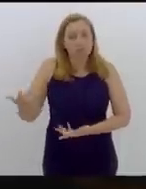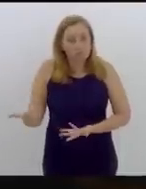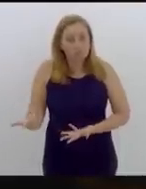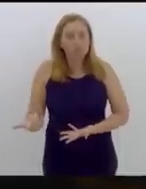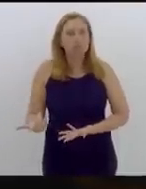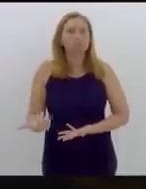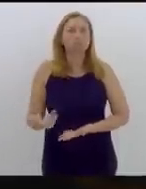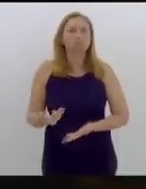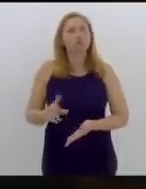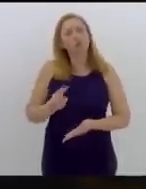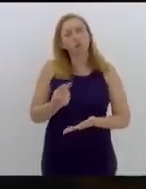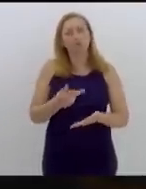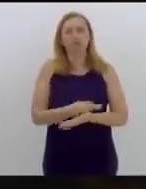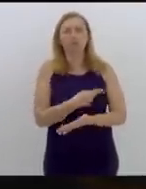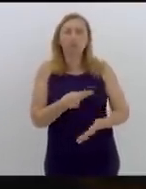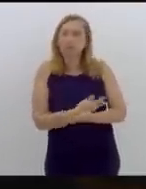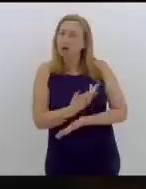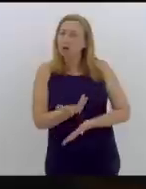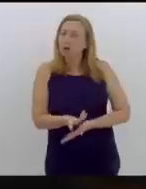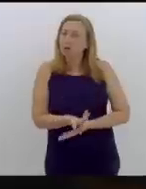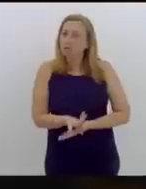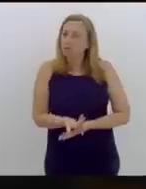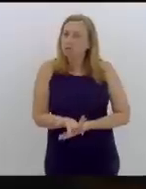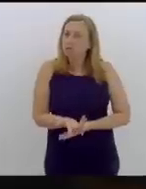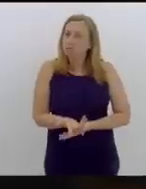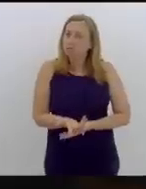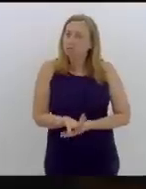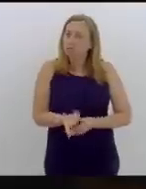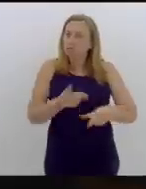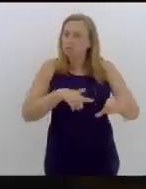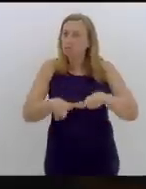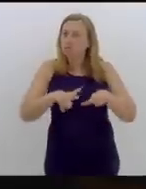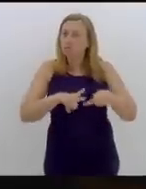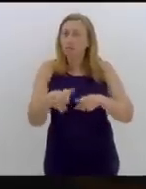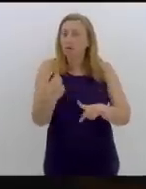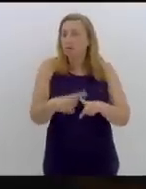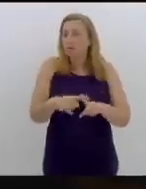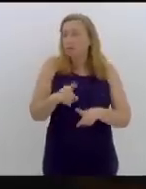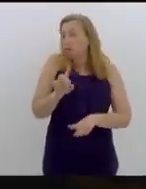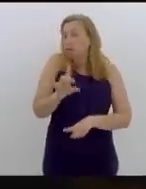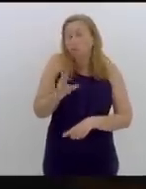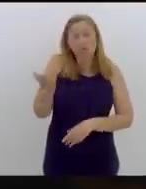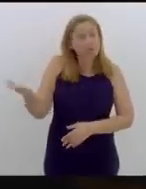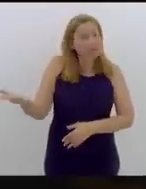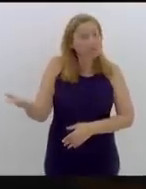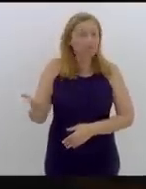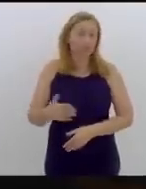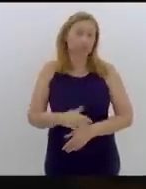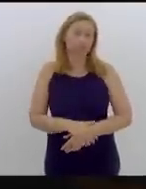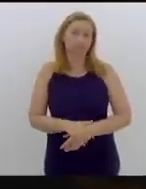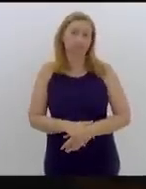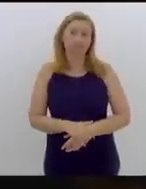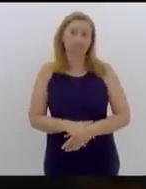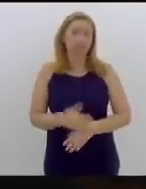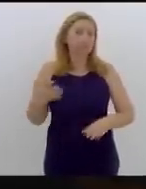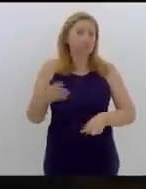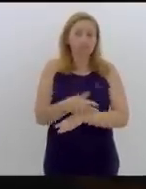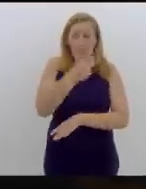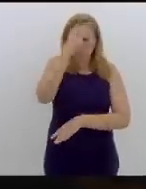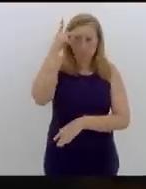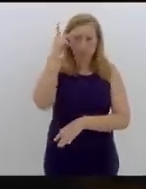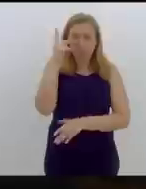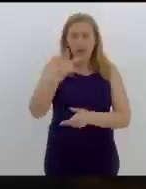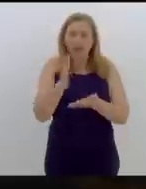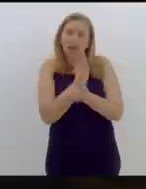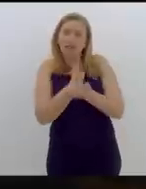errarem a cometerem um erro de operação Porque eles estão lhe sujeitos expostos de chegar alguém Às